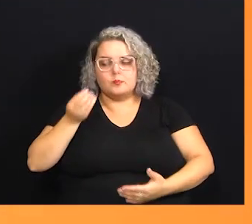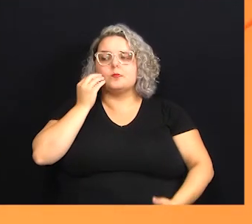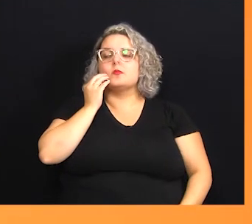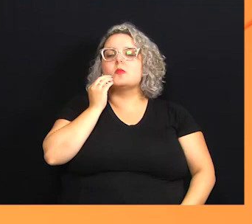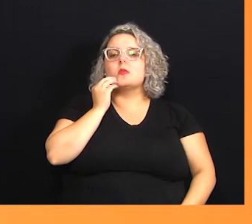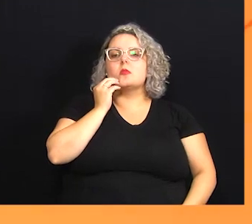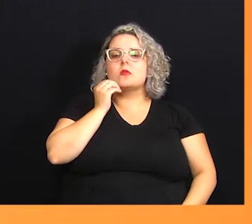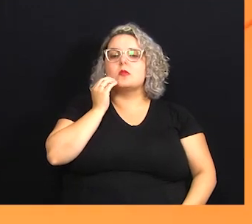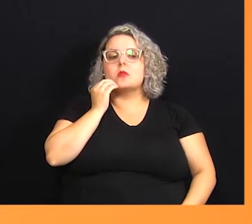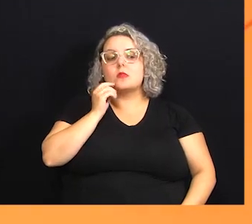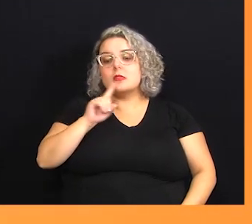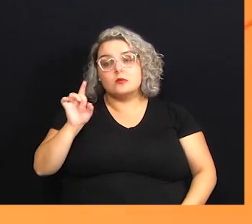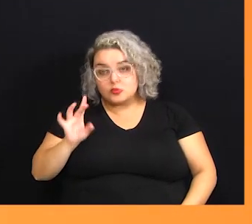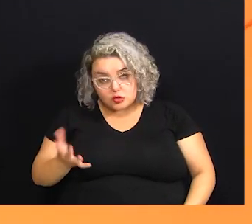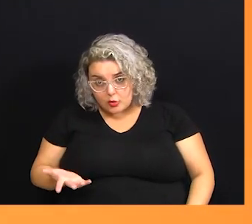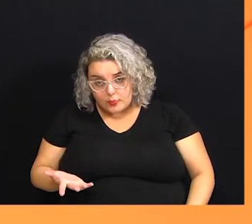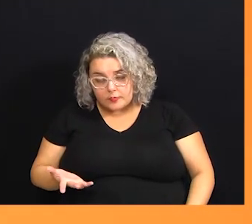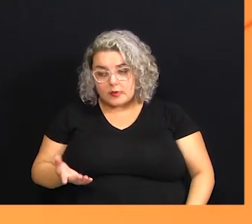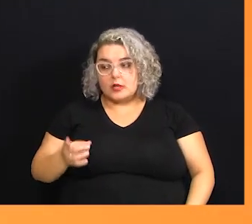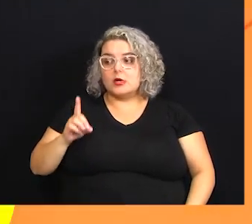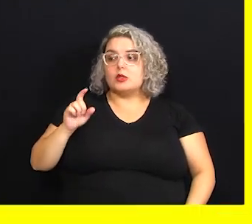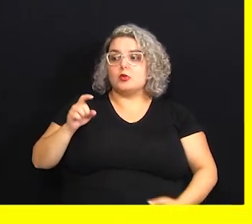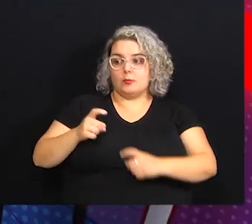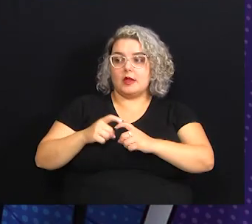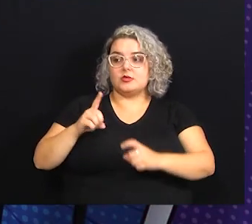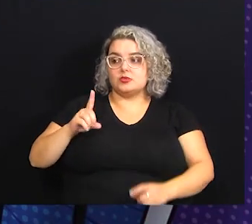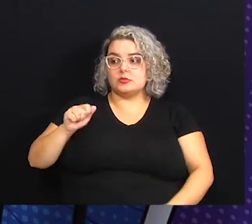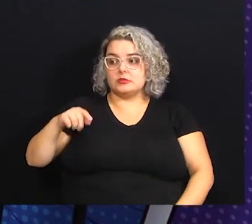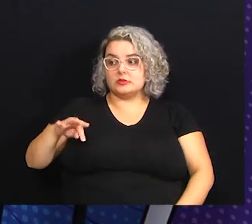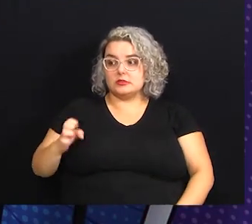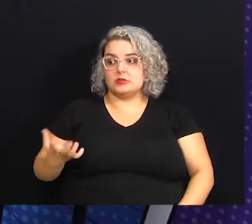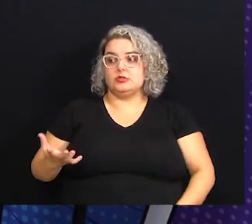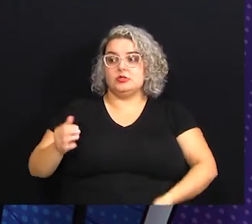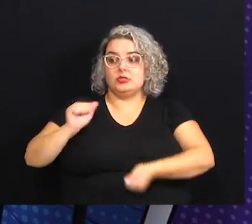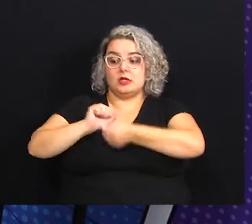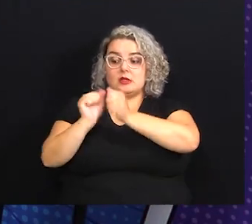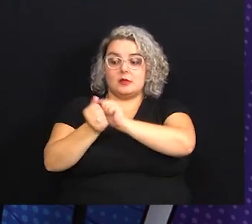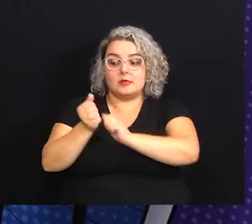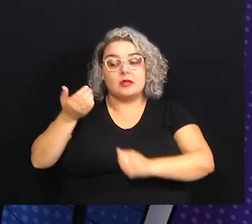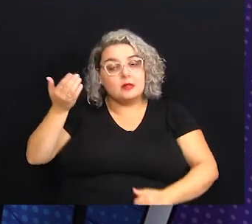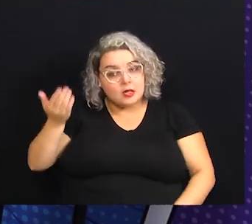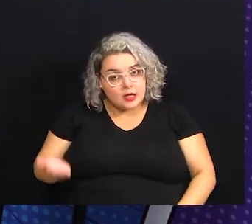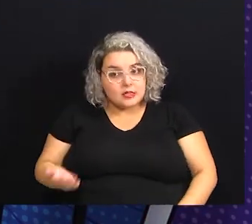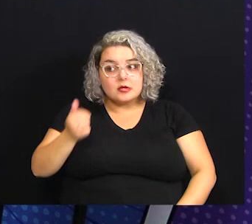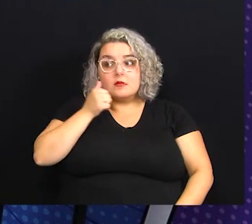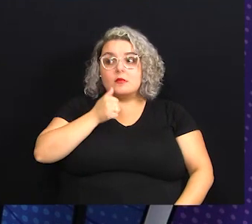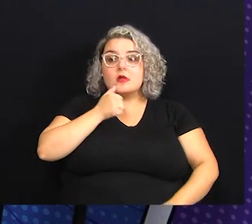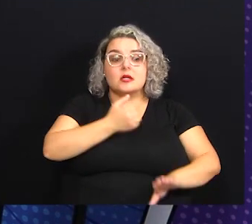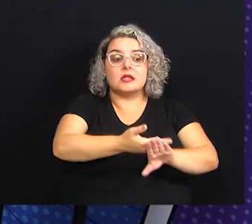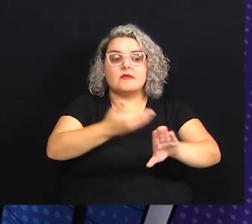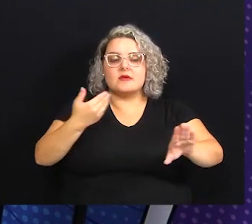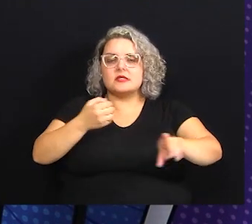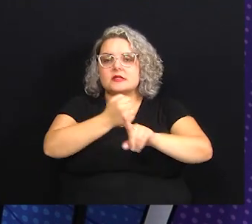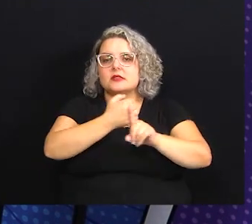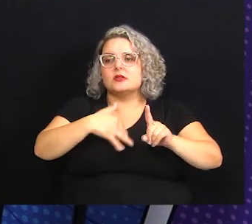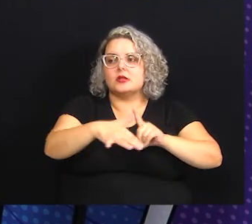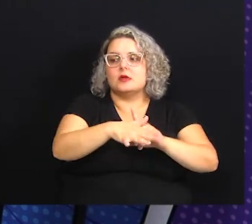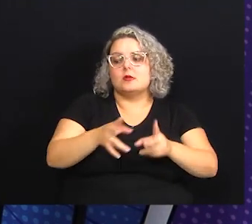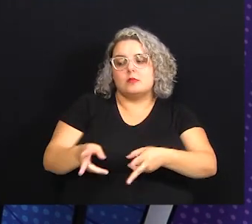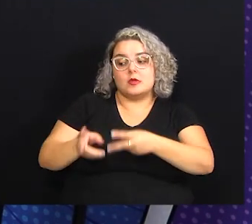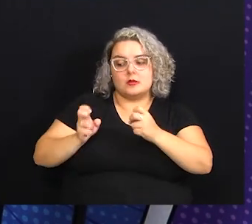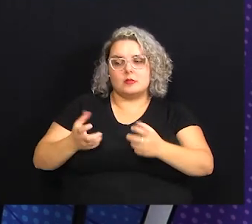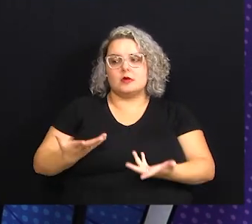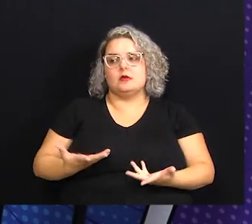E nesse mundo, o Dante ele tenta de fato rehumanizar essa mulher que está há décadas distante da sociedade, para perceber que, em um